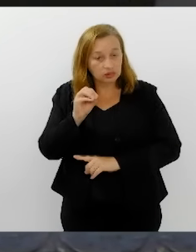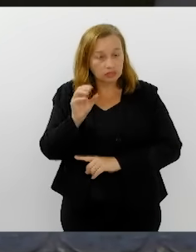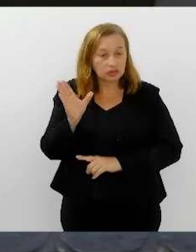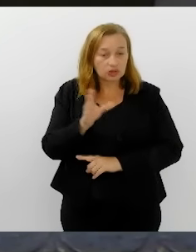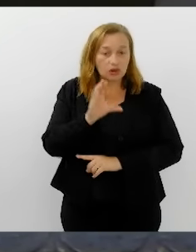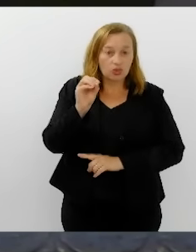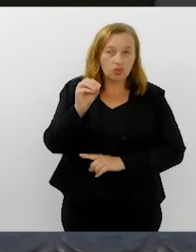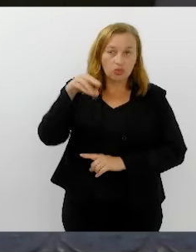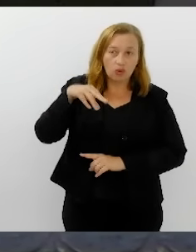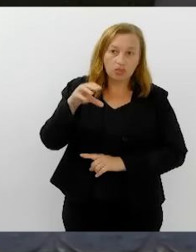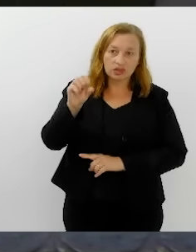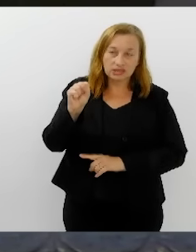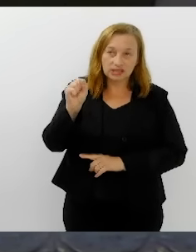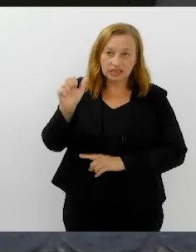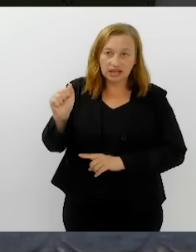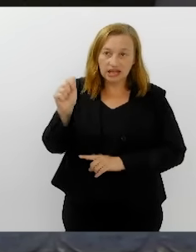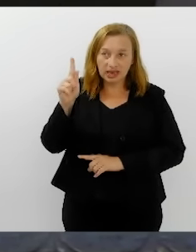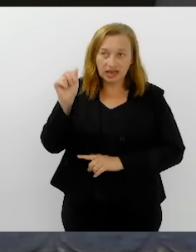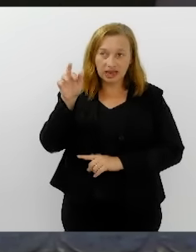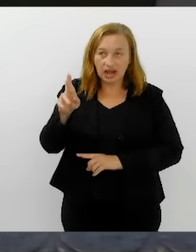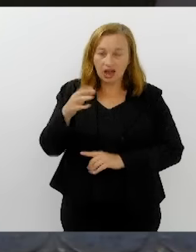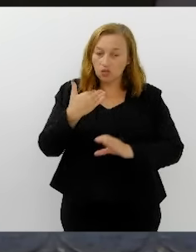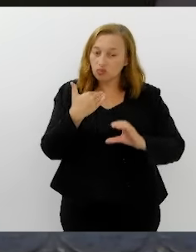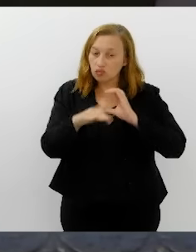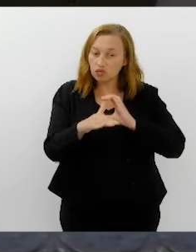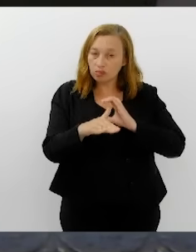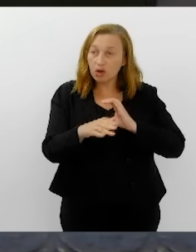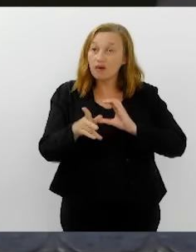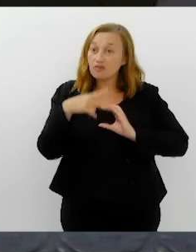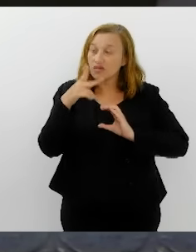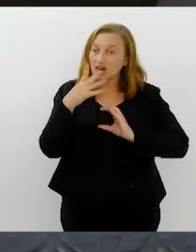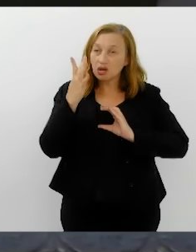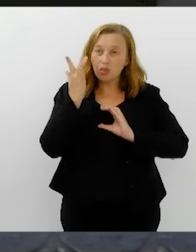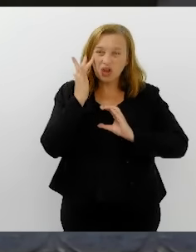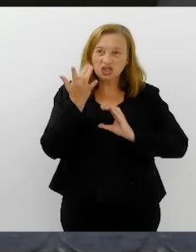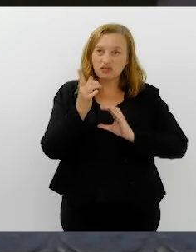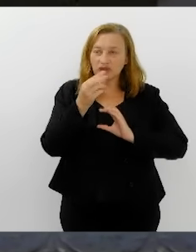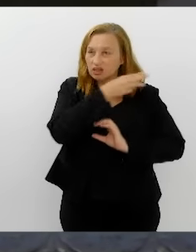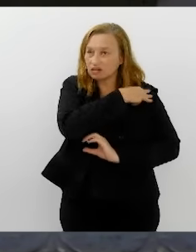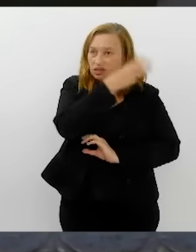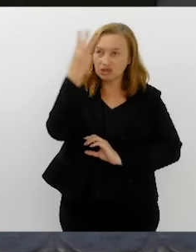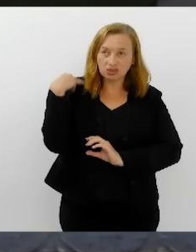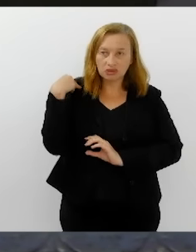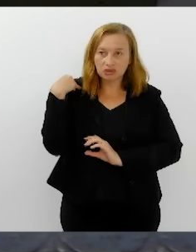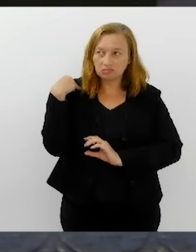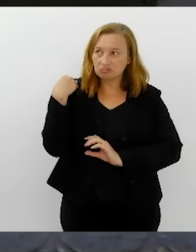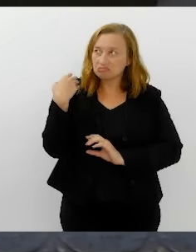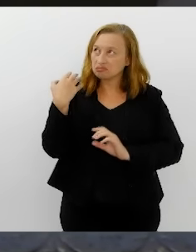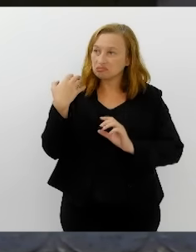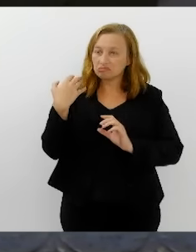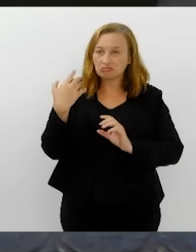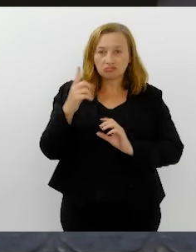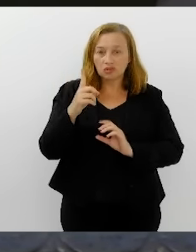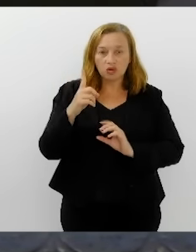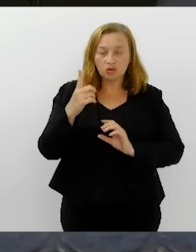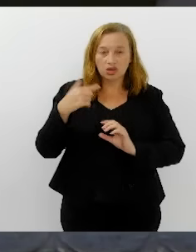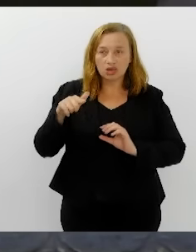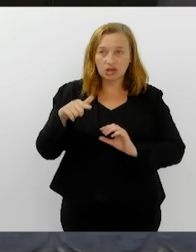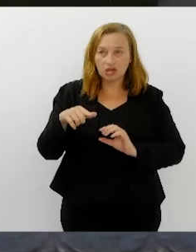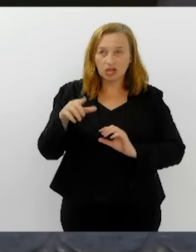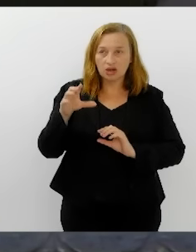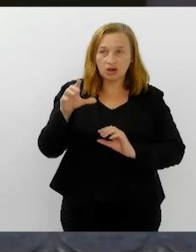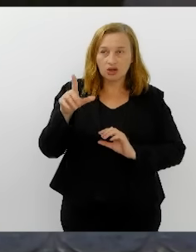um e-mail falando que eu achava que Nossa Senhora não ia consagrar uma política, porque é um meio tão